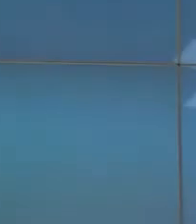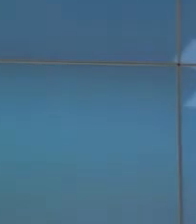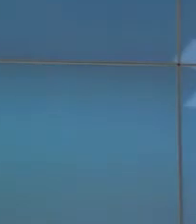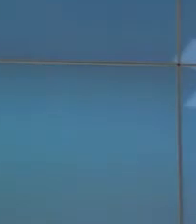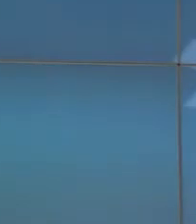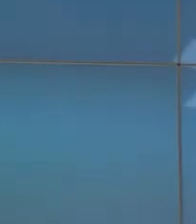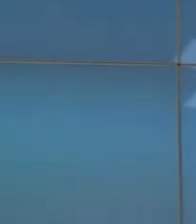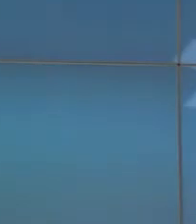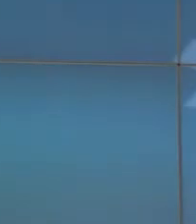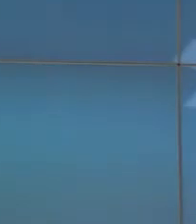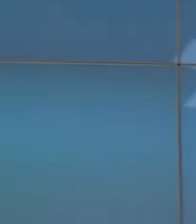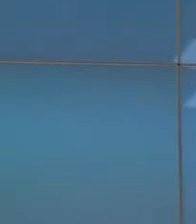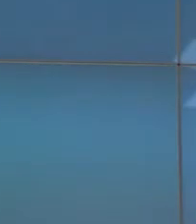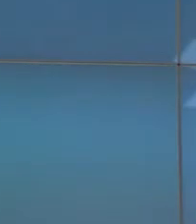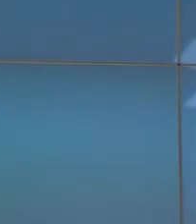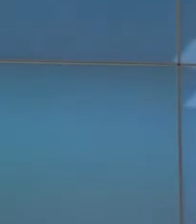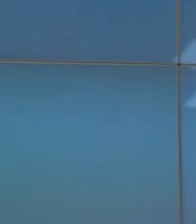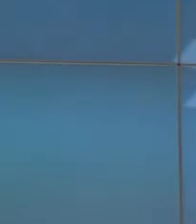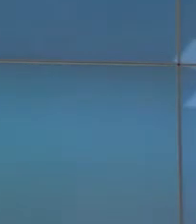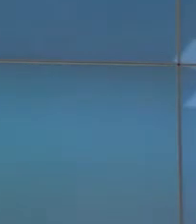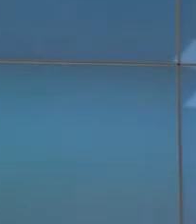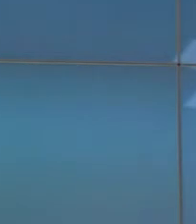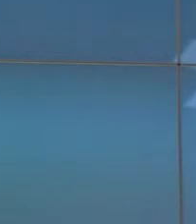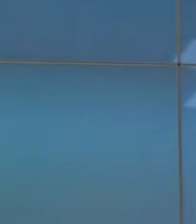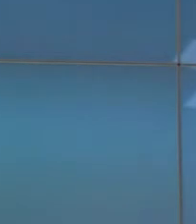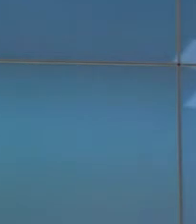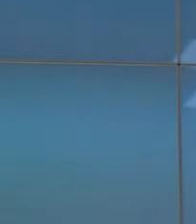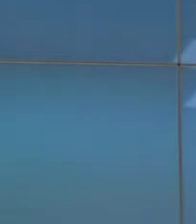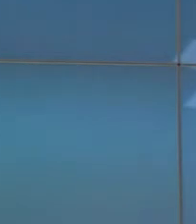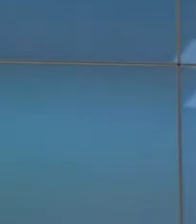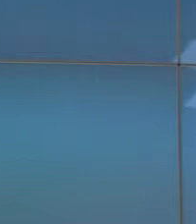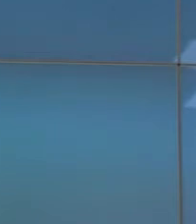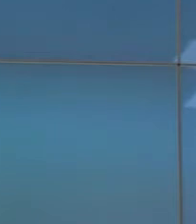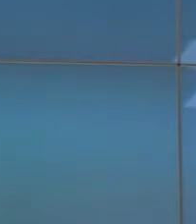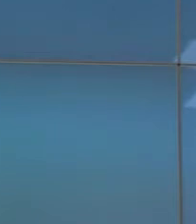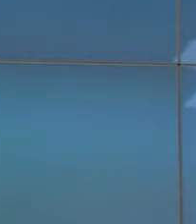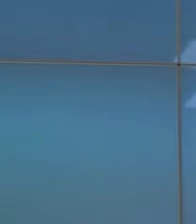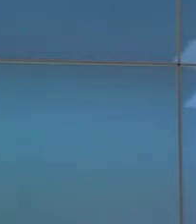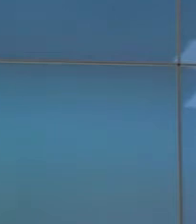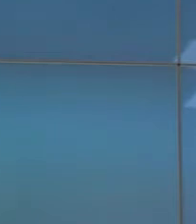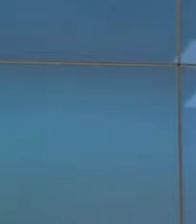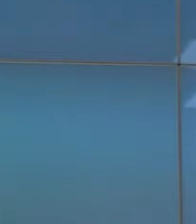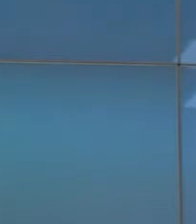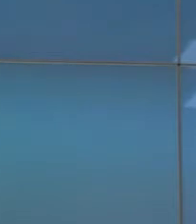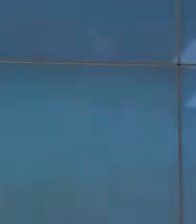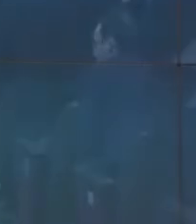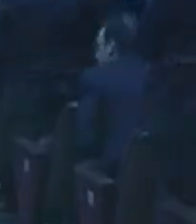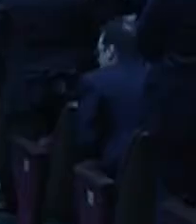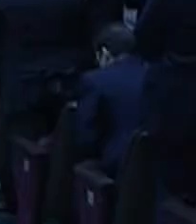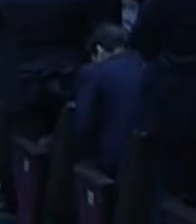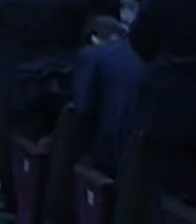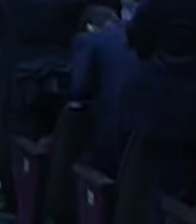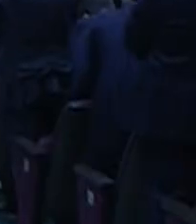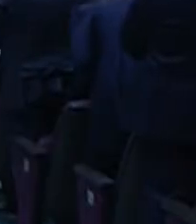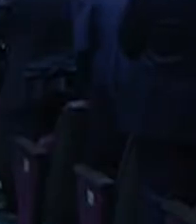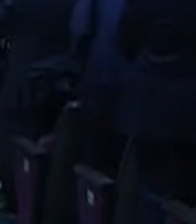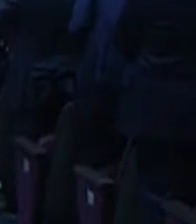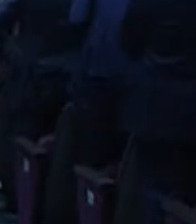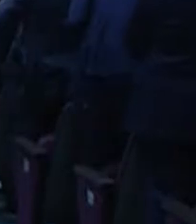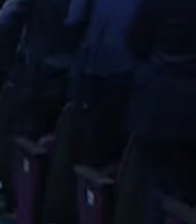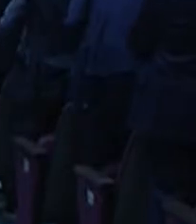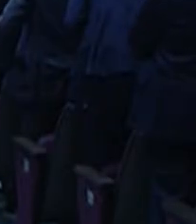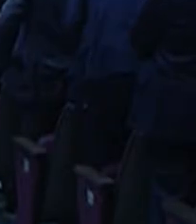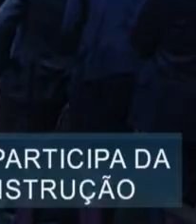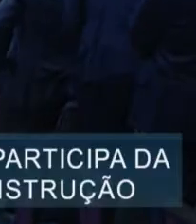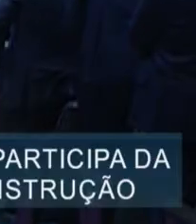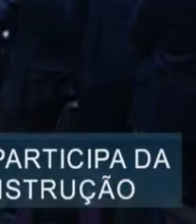Olá, interrompemos a programação para ir ao vivo a São Paulo. A presidenta Dilma Rousseff participa da 21ª edição do Salão Internacional